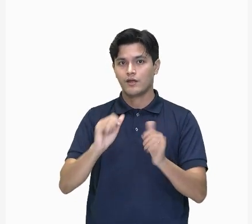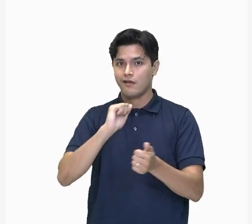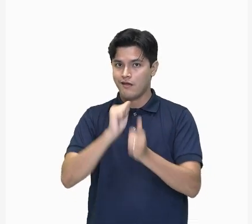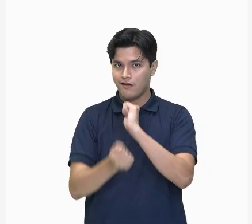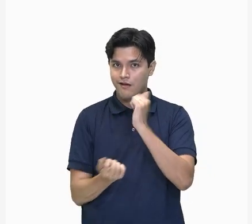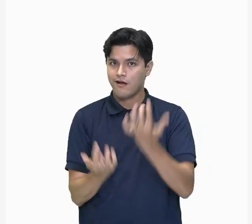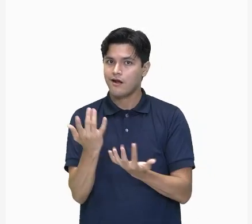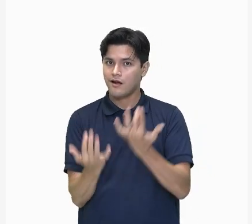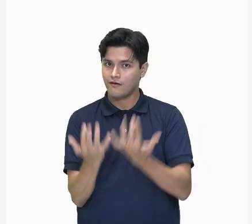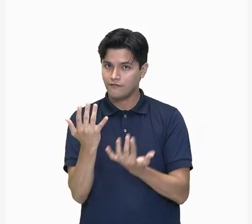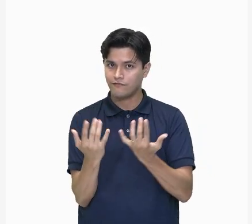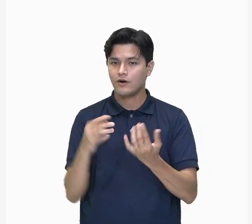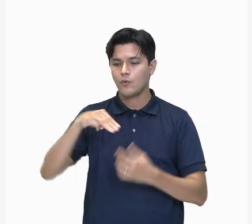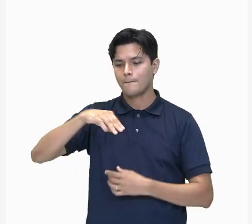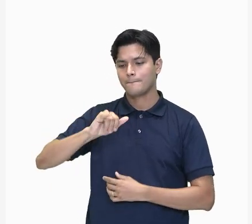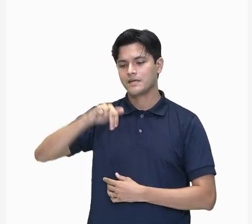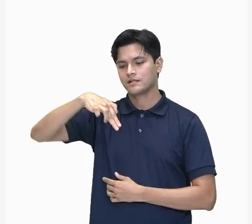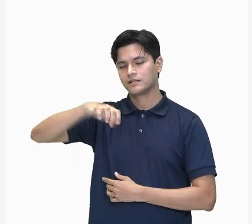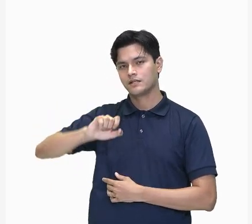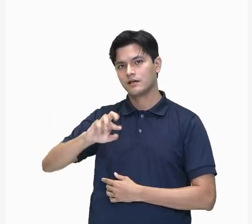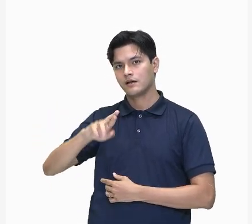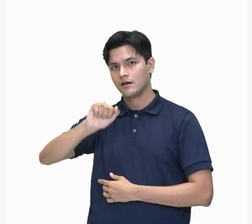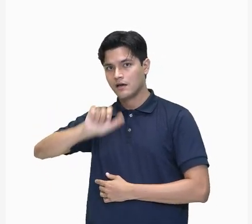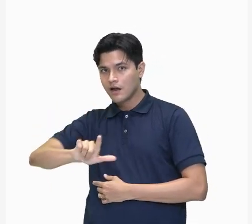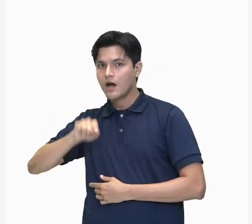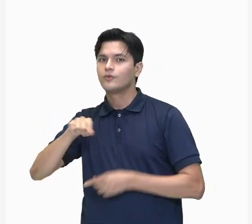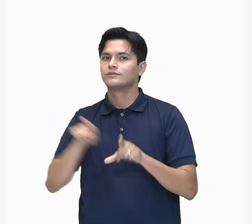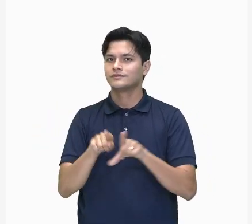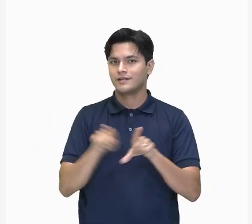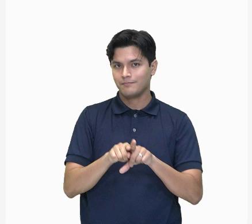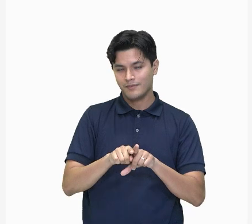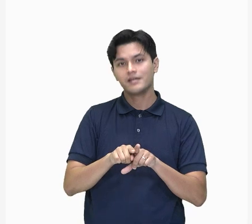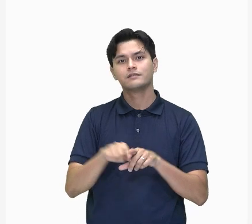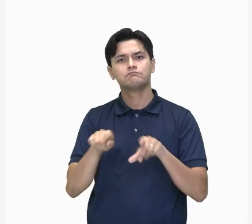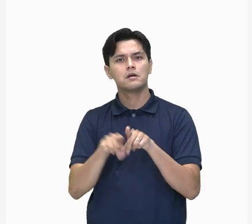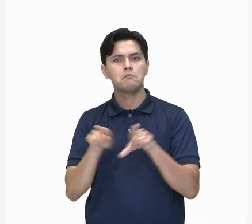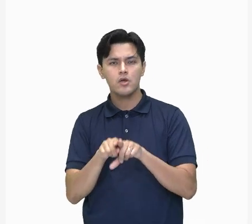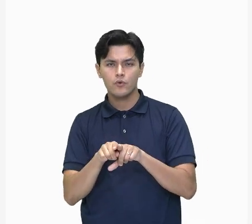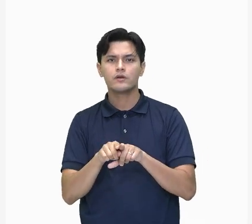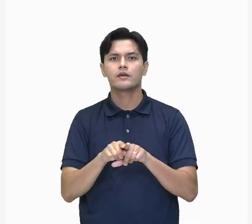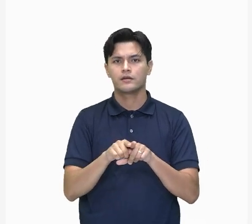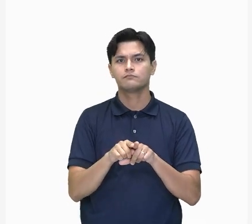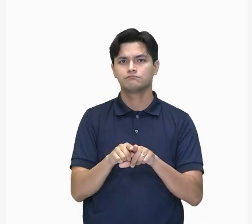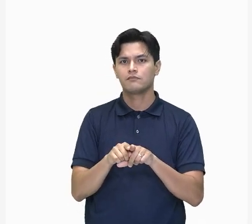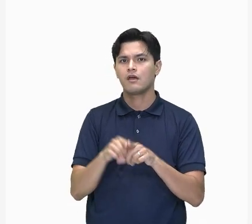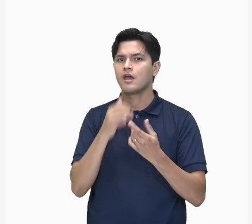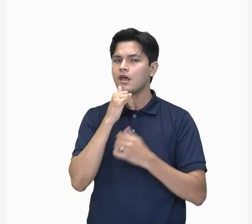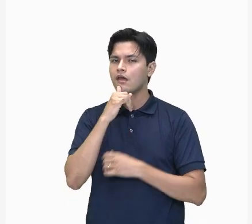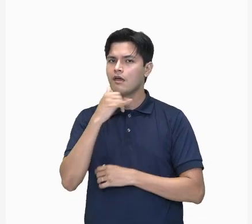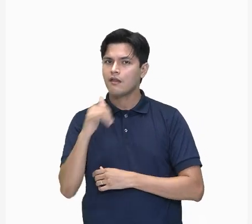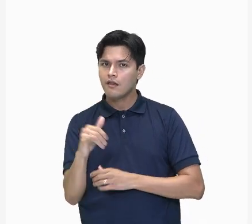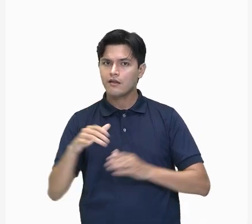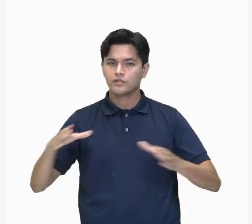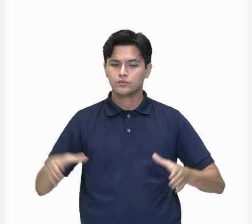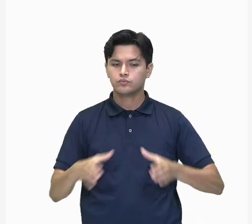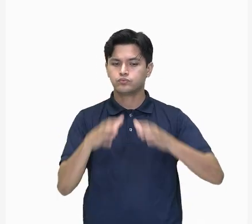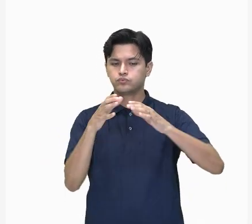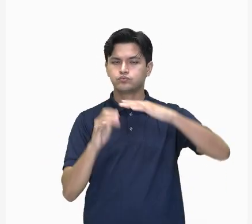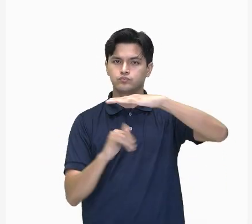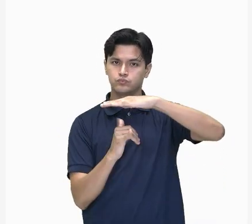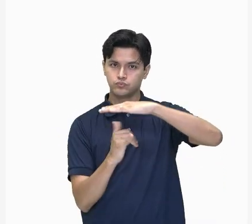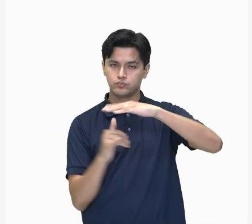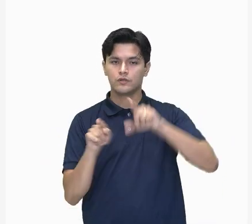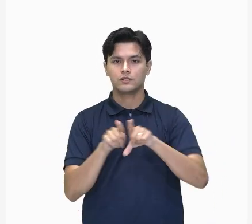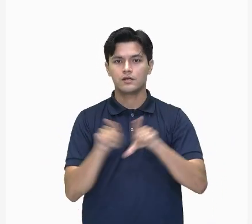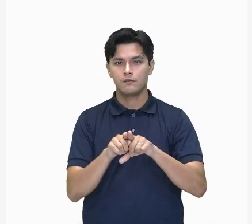de energia não renovável. A energia nuclear, as estações de gás natural, são todas fontes de